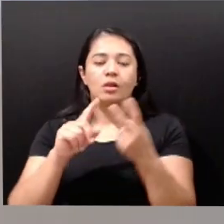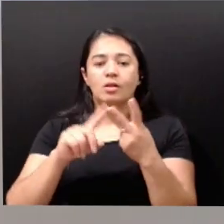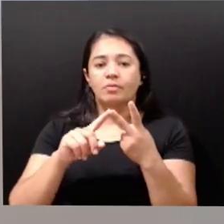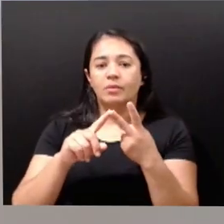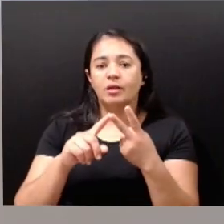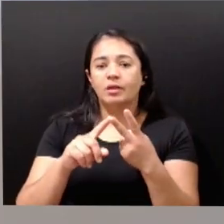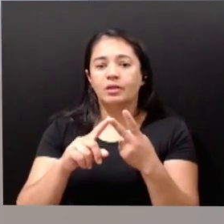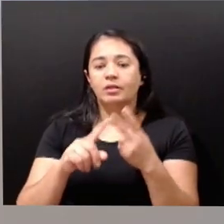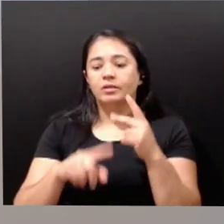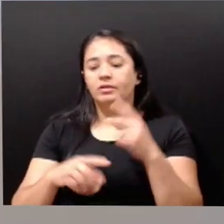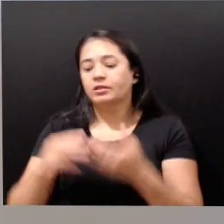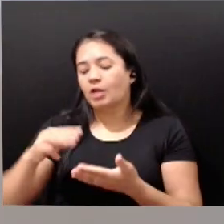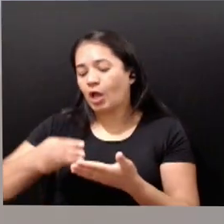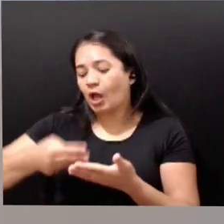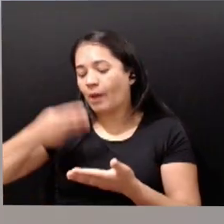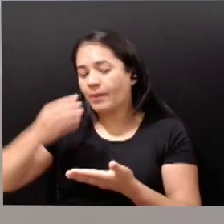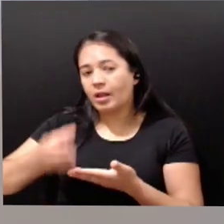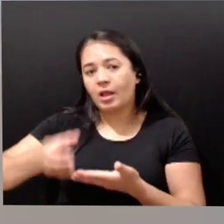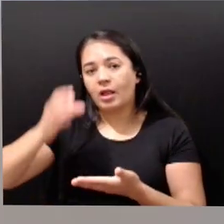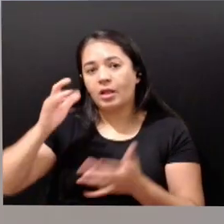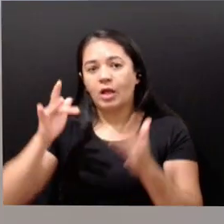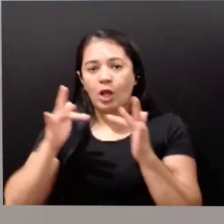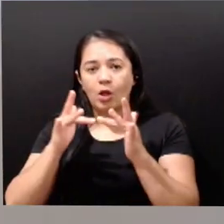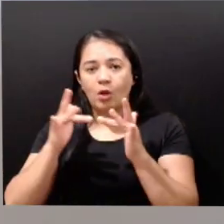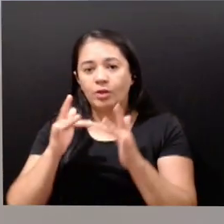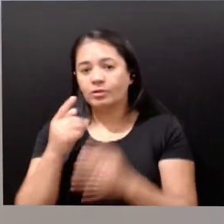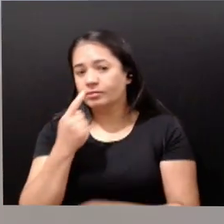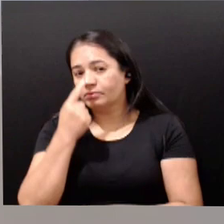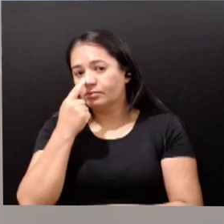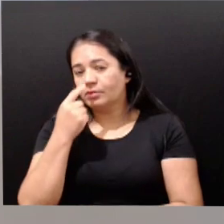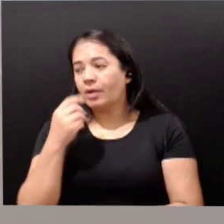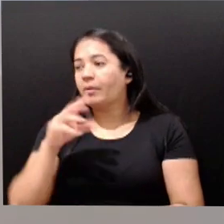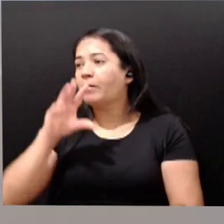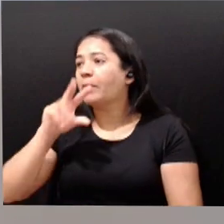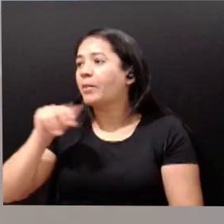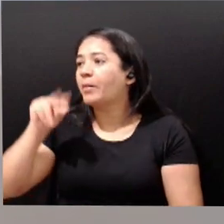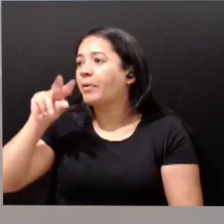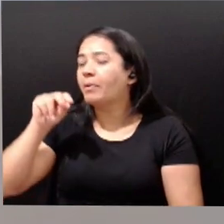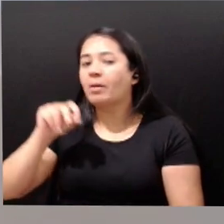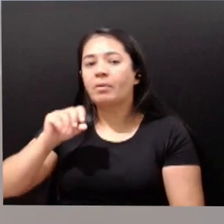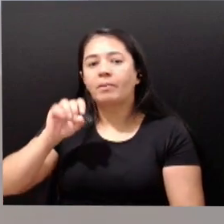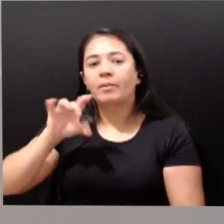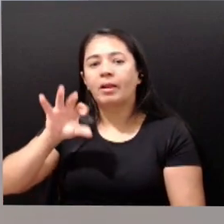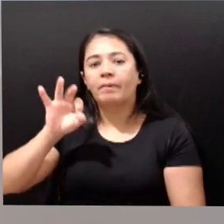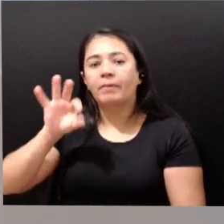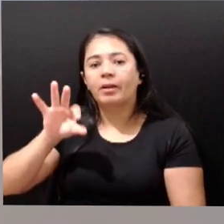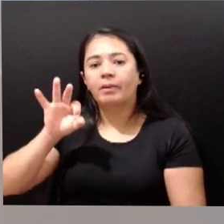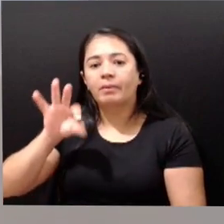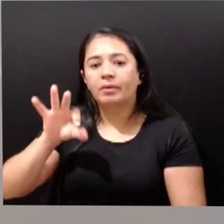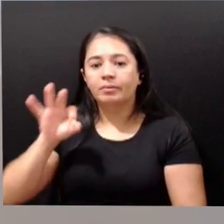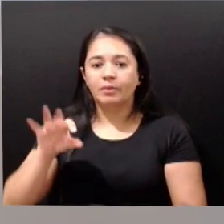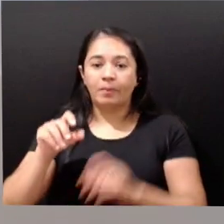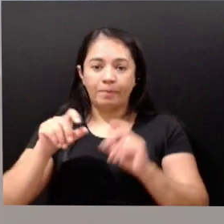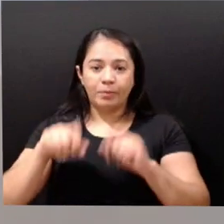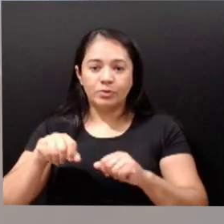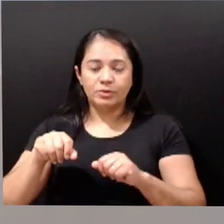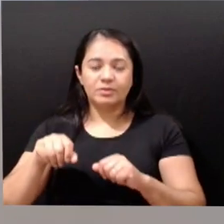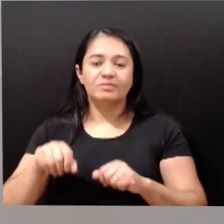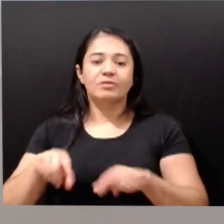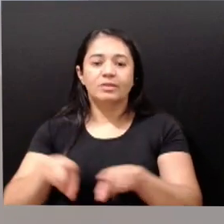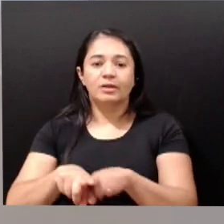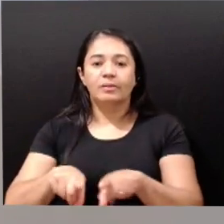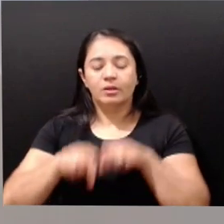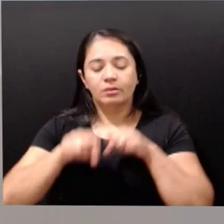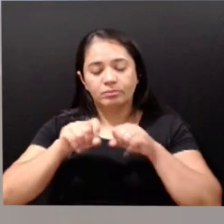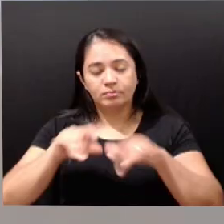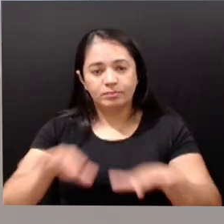mas compartilhar talheres, copos, contato íntimo, quando a pessoa conversa, eventualmente ela gera pequenas gotículas que podem ser